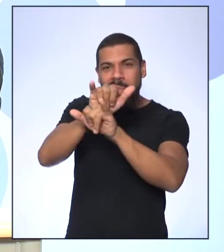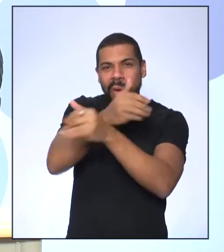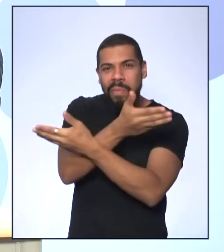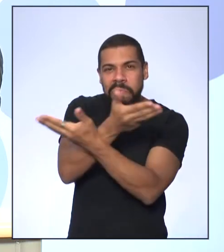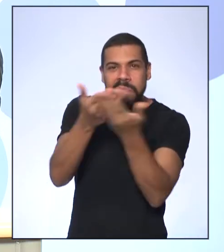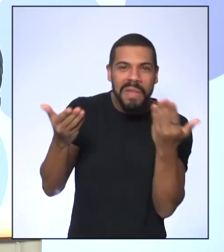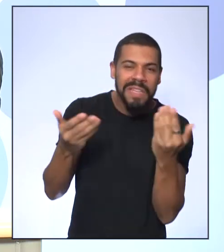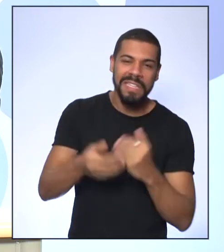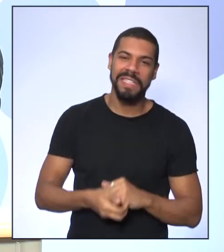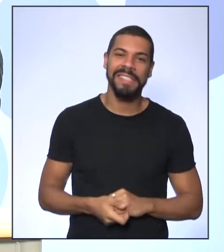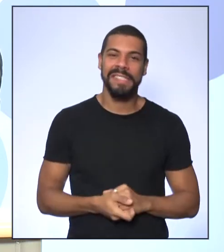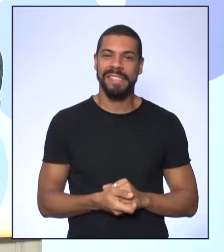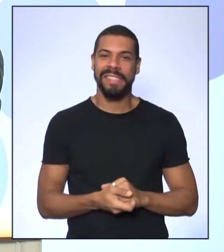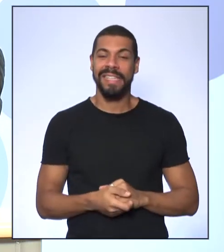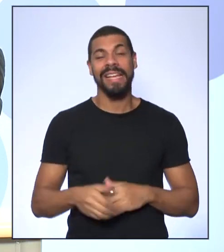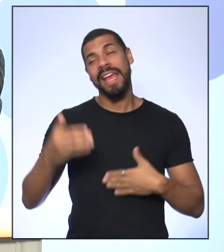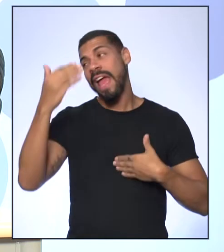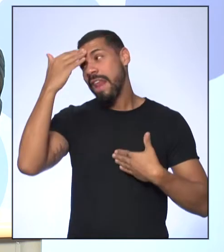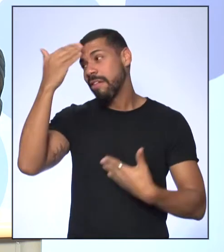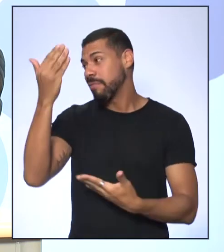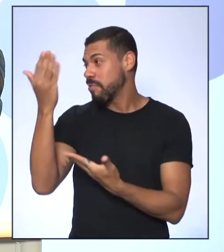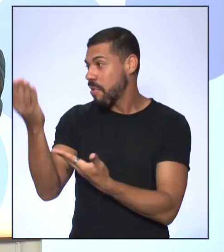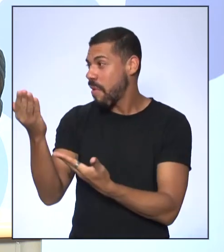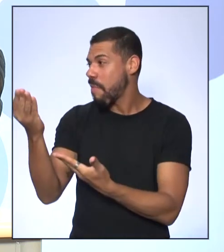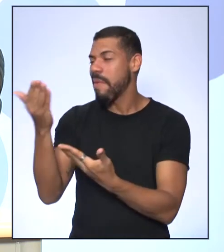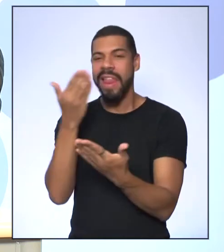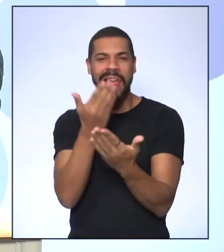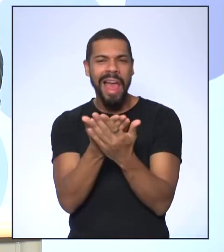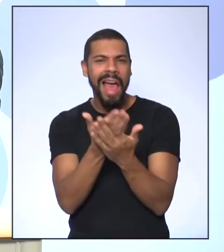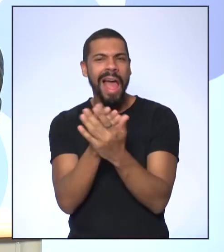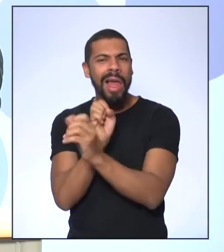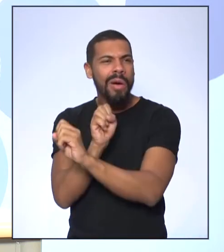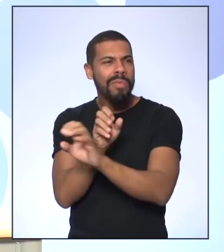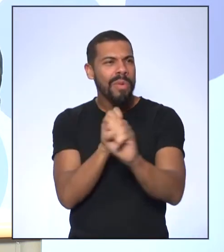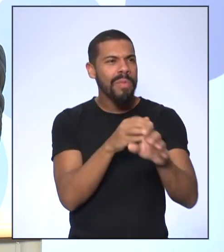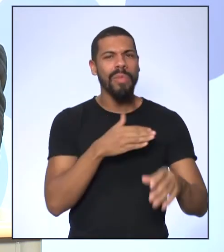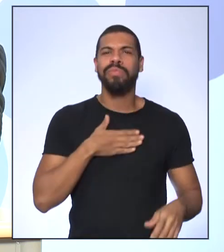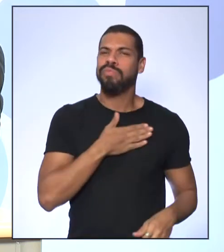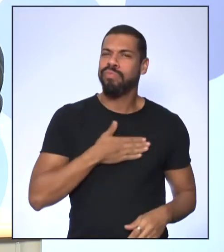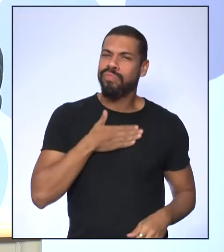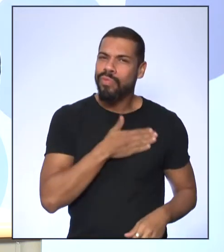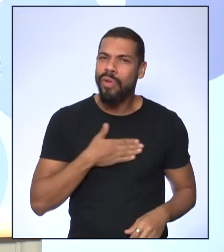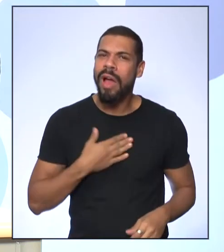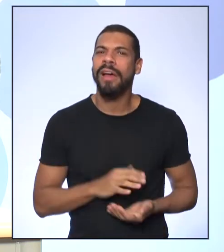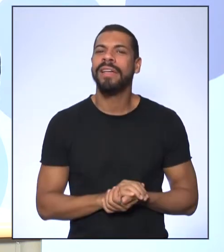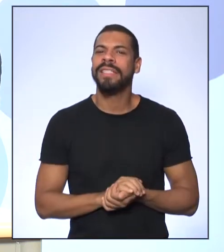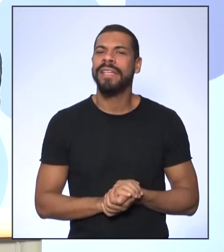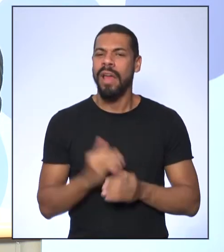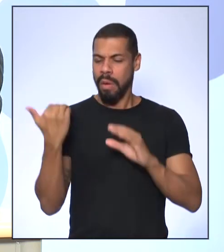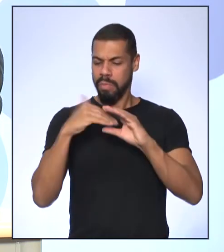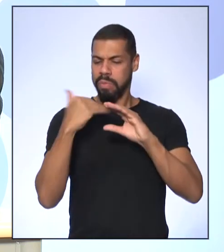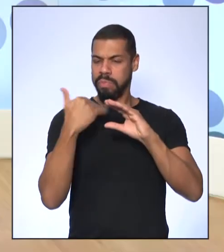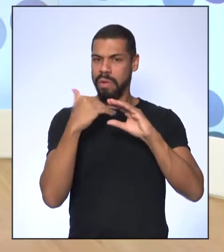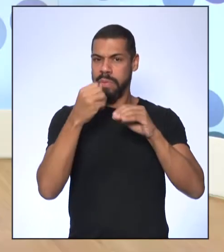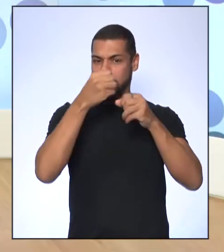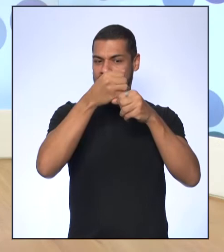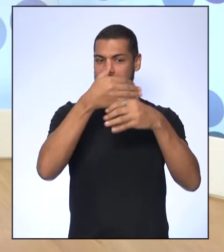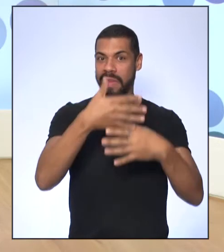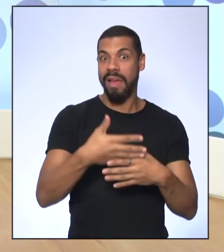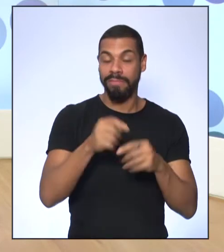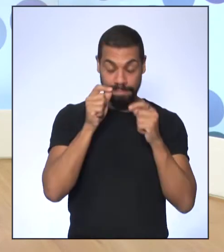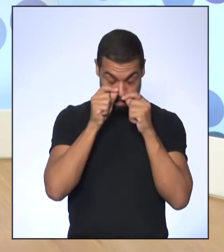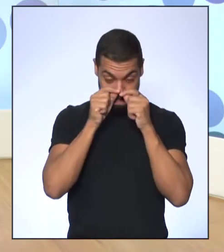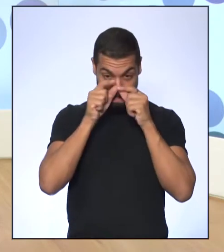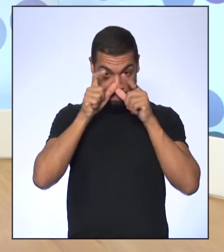transformador para todos nós. Queria te agradecer pela aula, os estudantes gostaram muito, então colocaram no chat, também despertou, né,